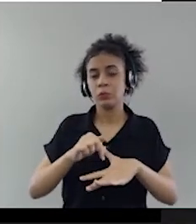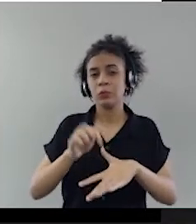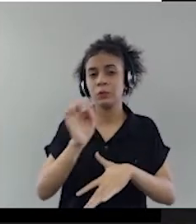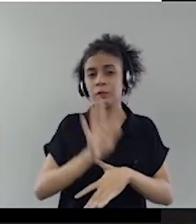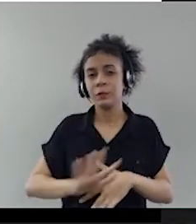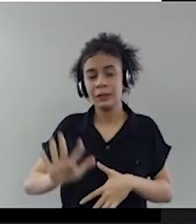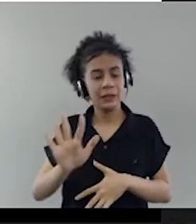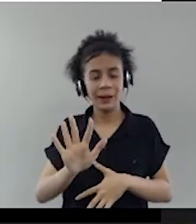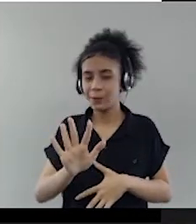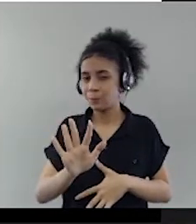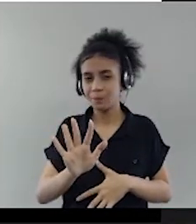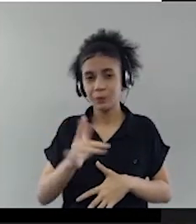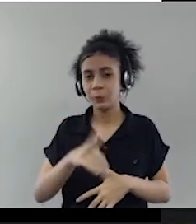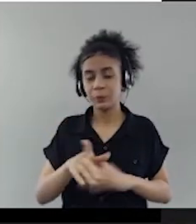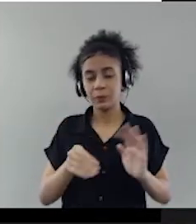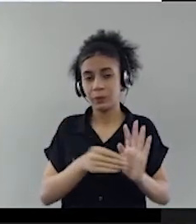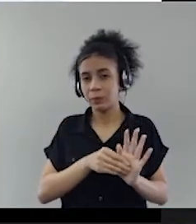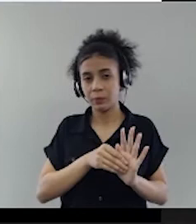Federal.